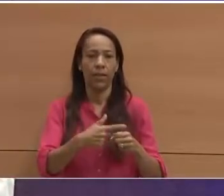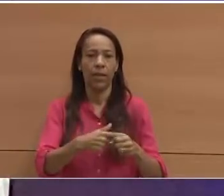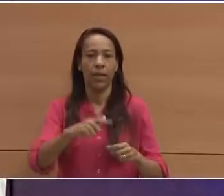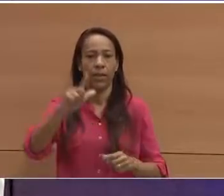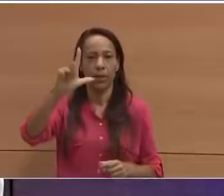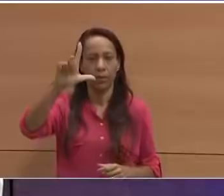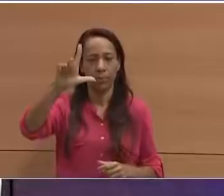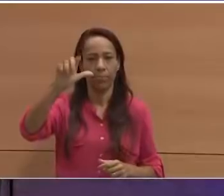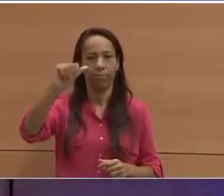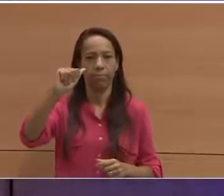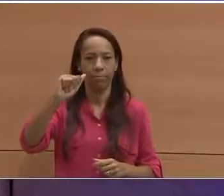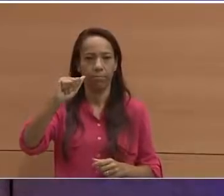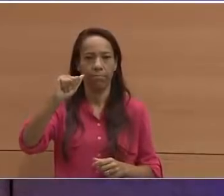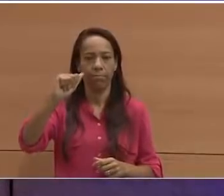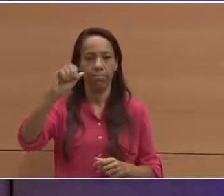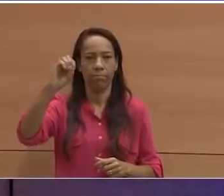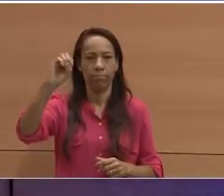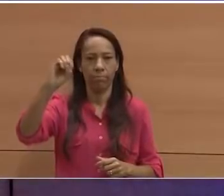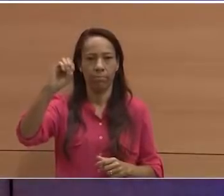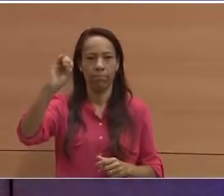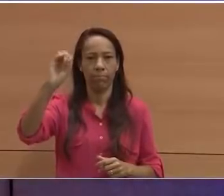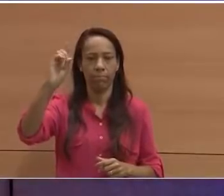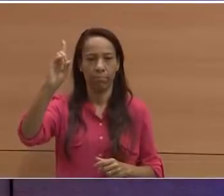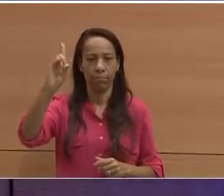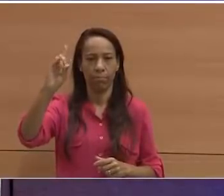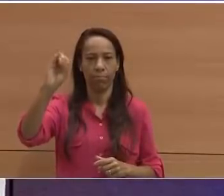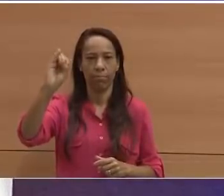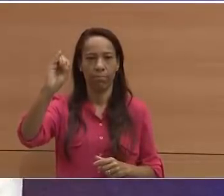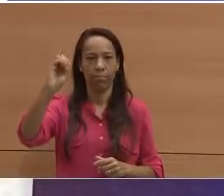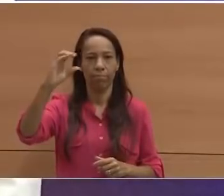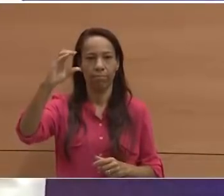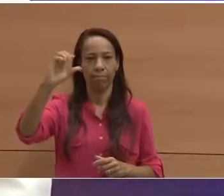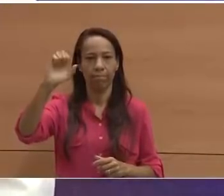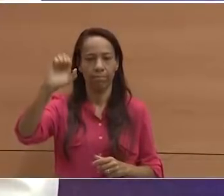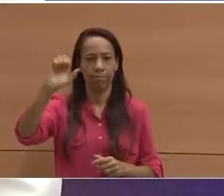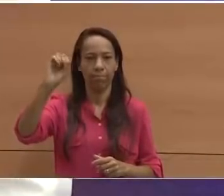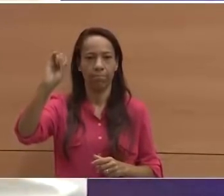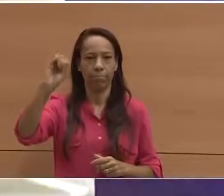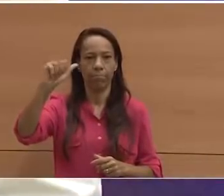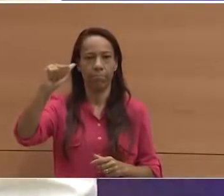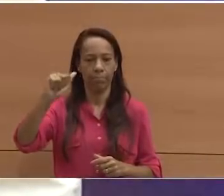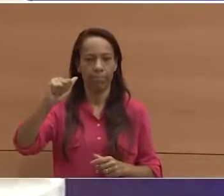mais alta em termos de elevação, mais alta que Laodiceia.